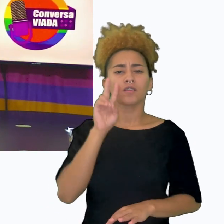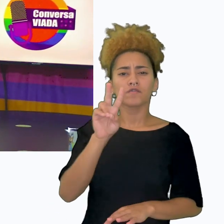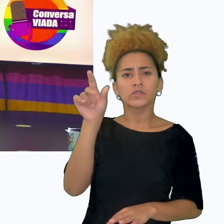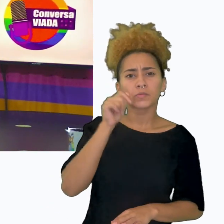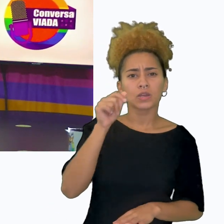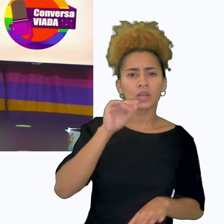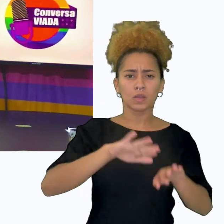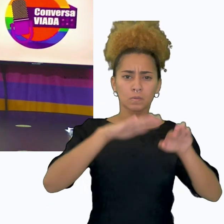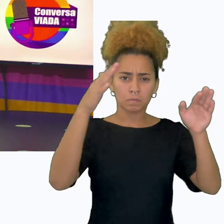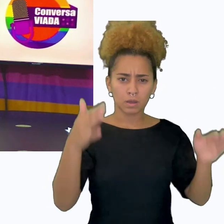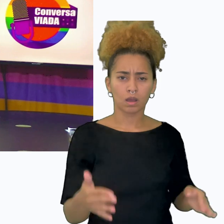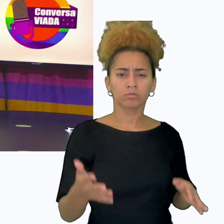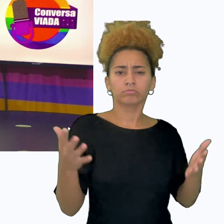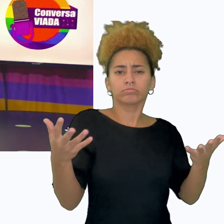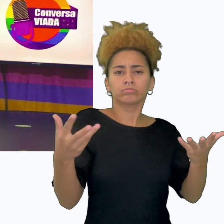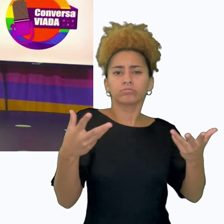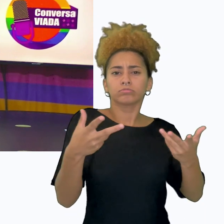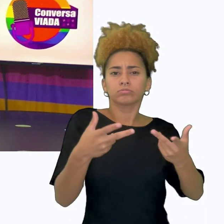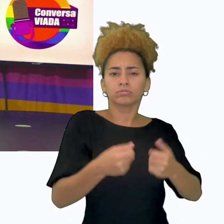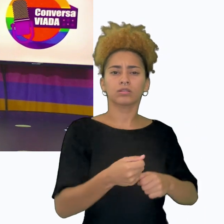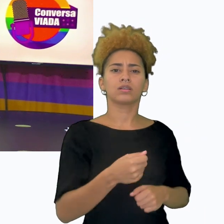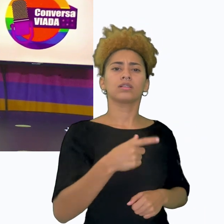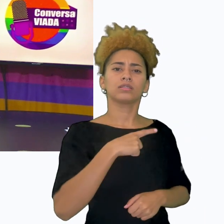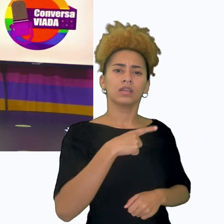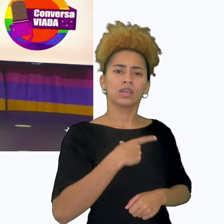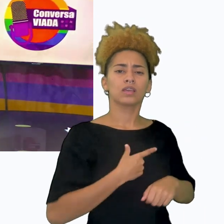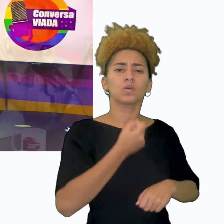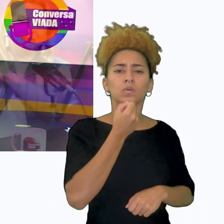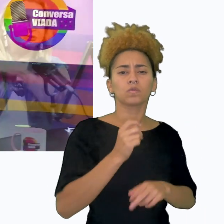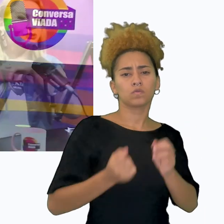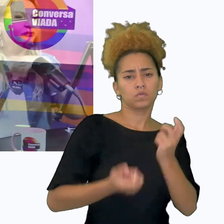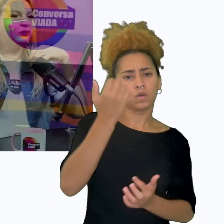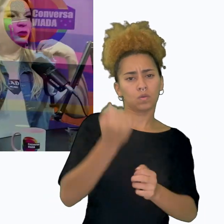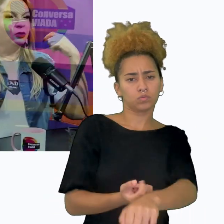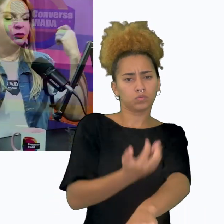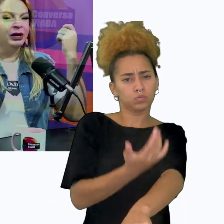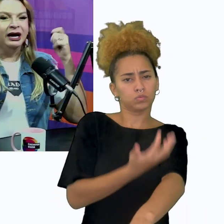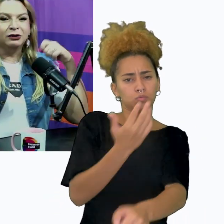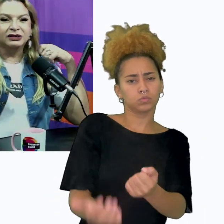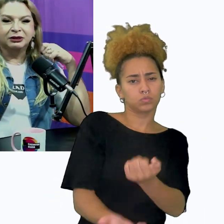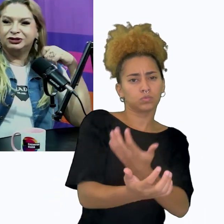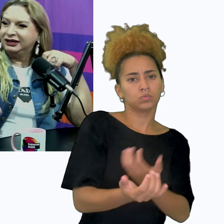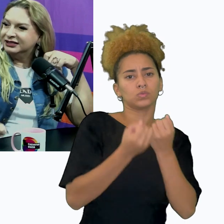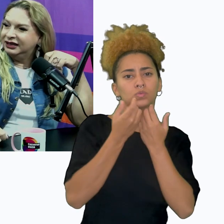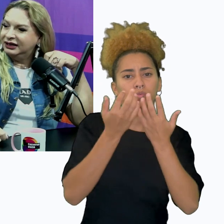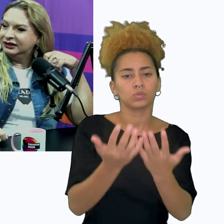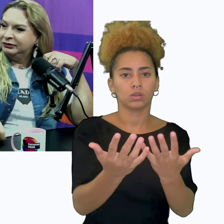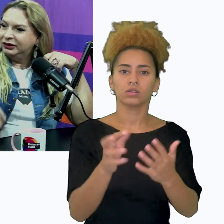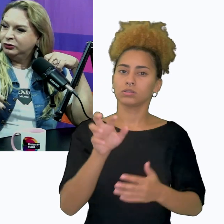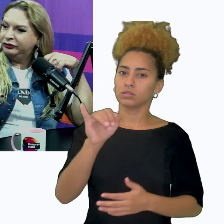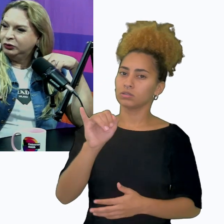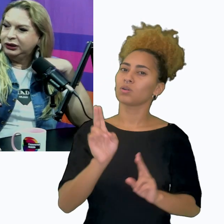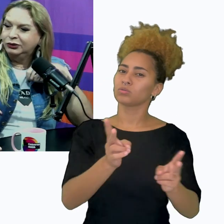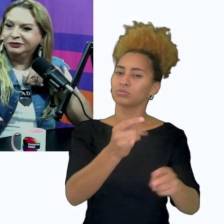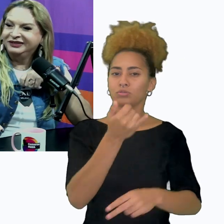aquela mulher no palco com um corpo maravilhoso, semi-nua, passando umas coisas de fogo. Era uma coisa meio tigresa, né, Helena? Também. Se